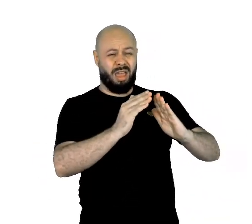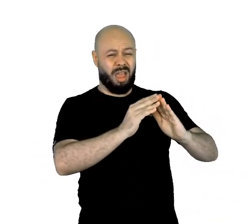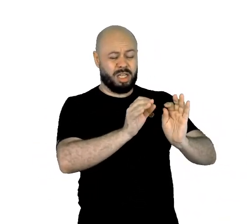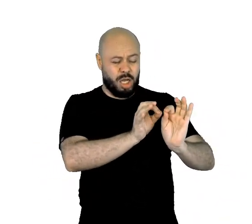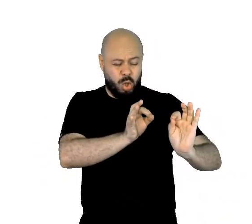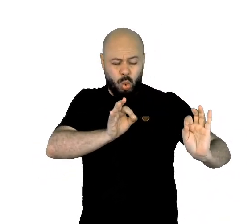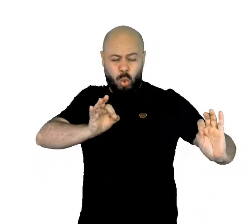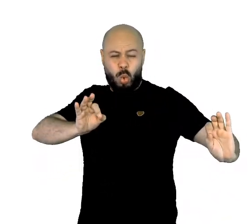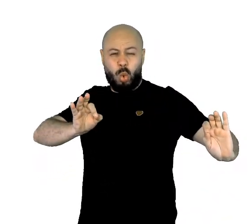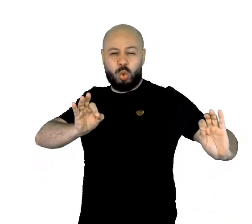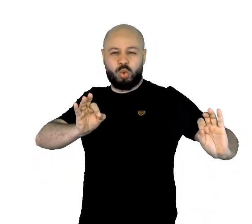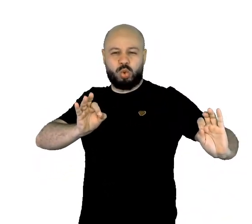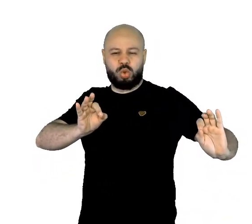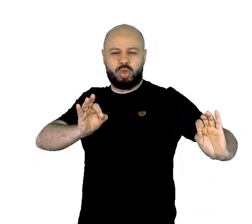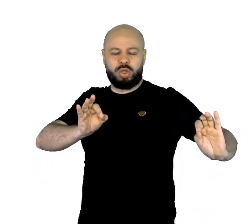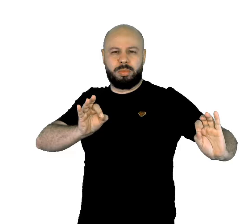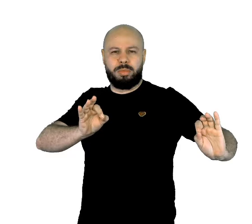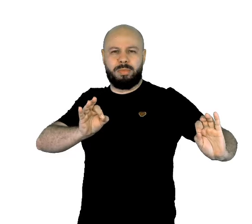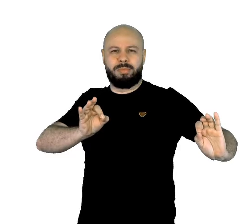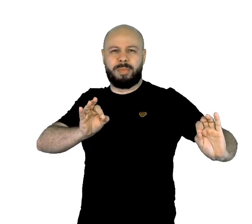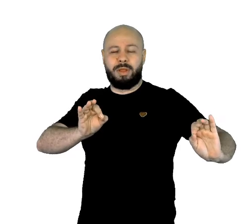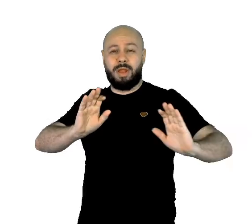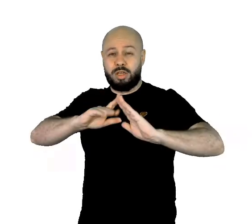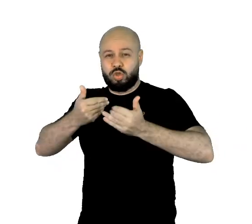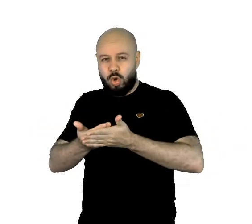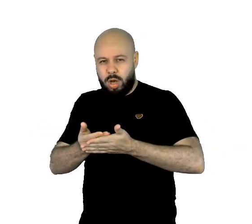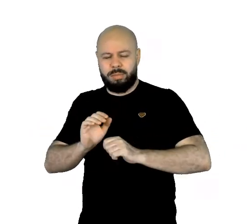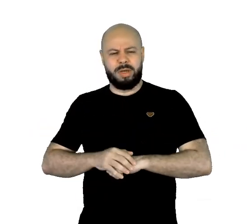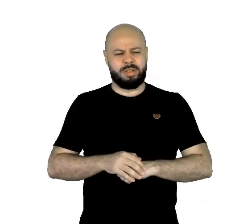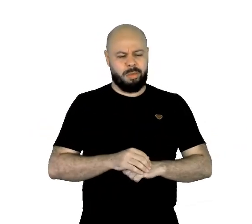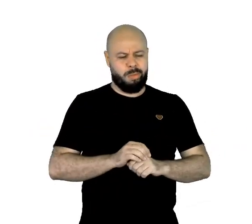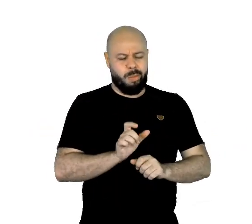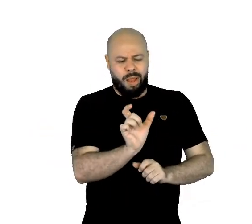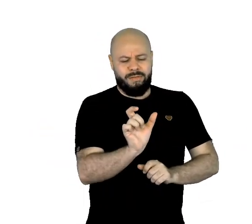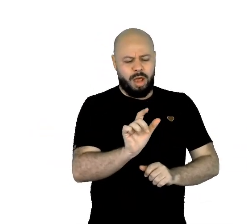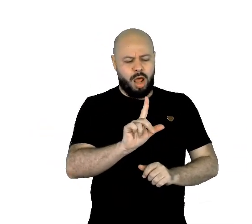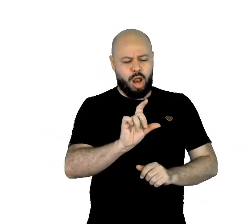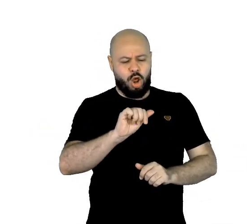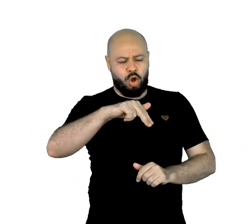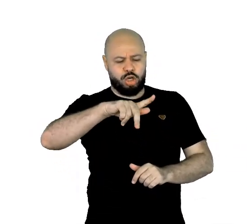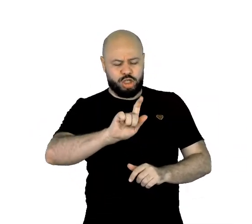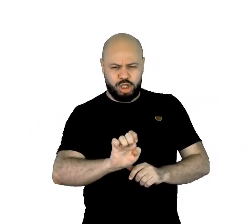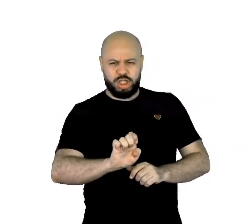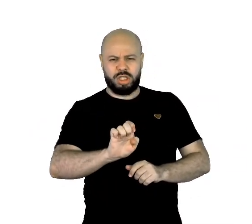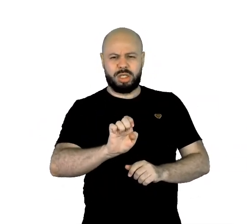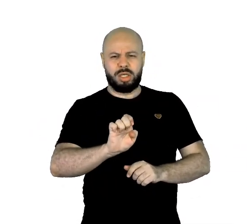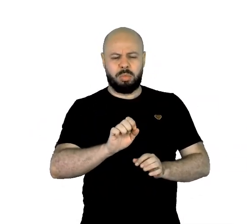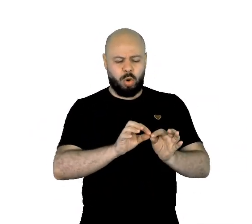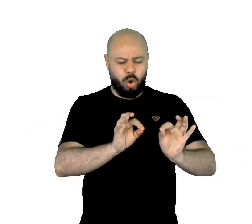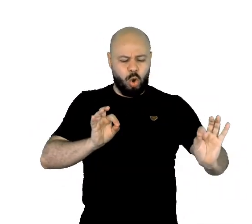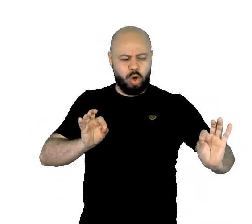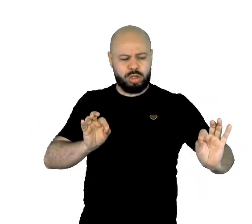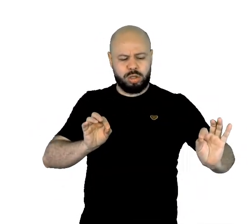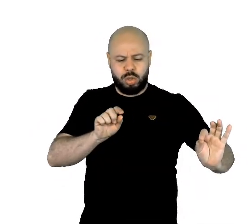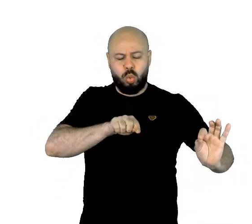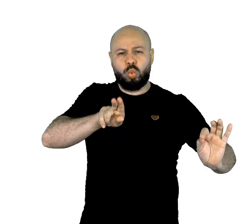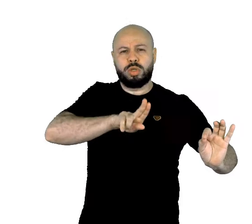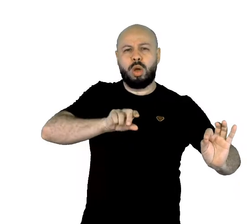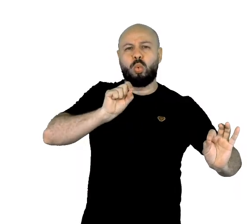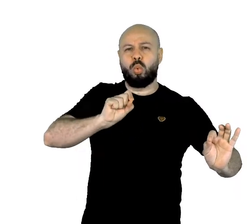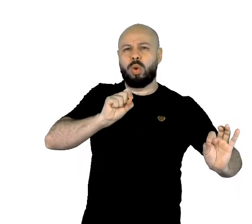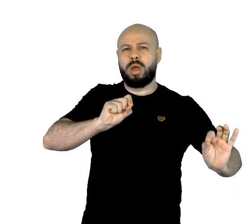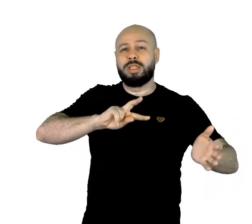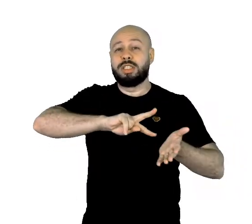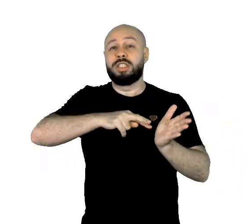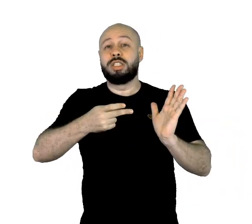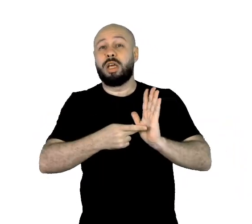escola. Para mim não repetir esse longe, mais uma vez, qual outra palavra que eu posso usar? Qual o